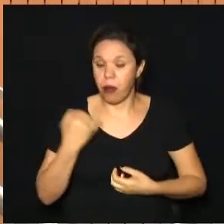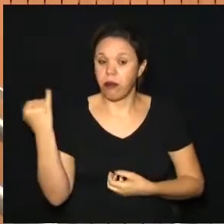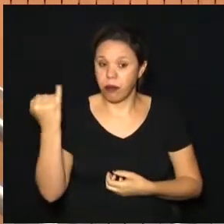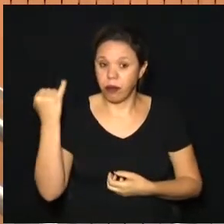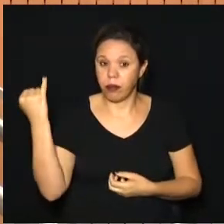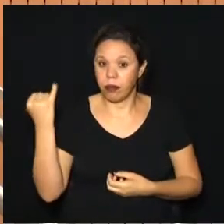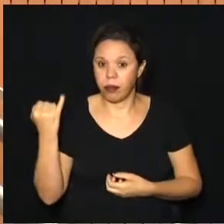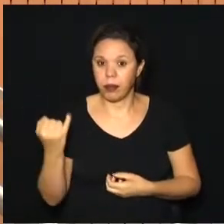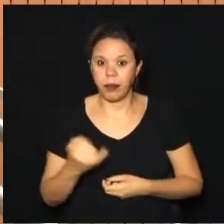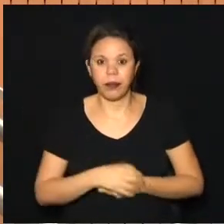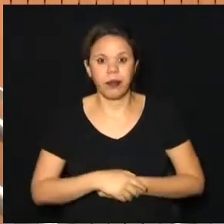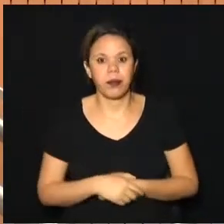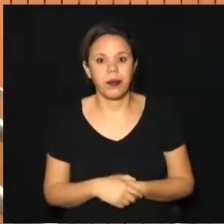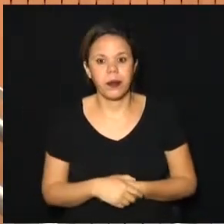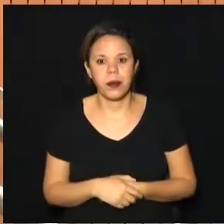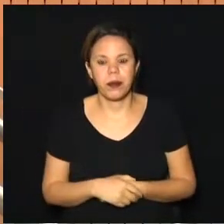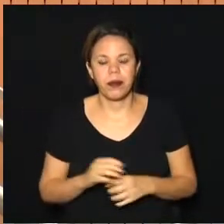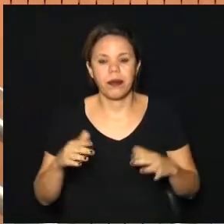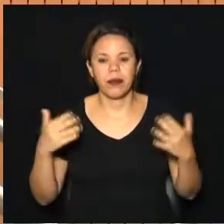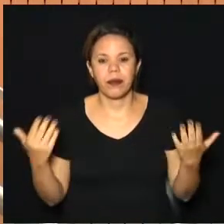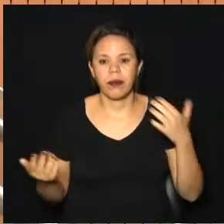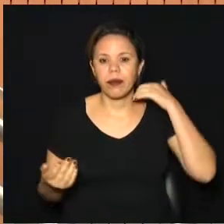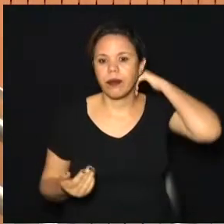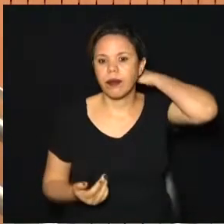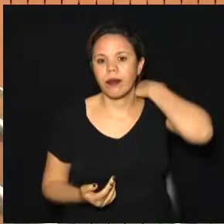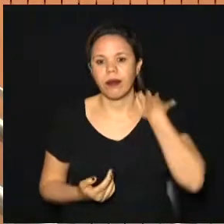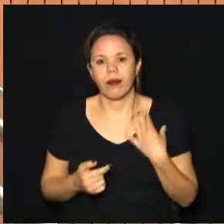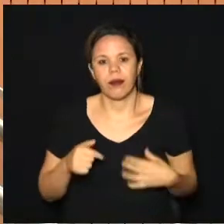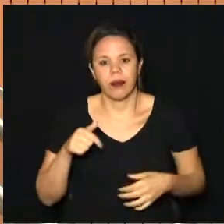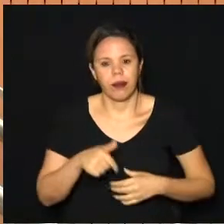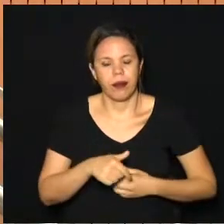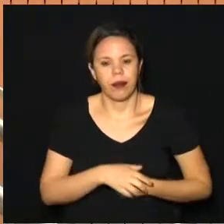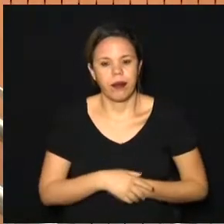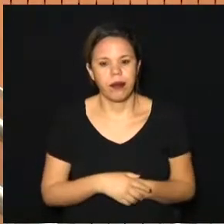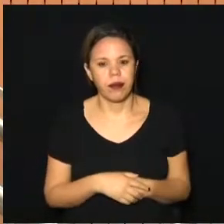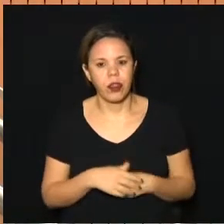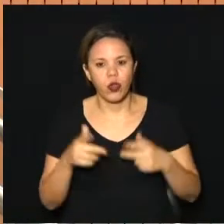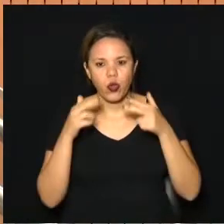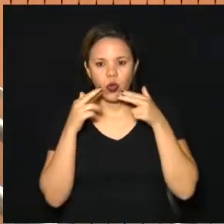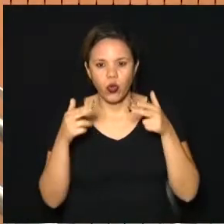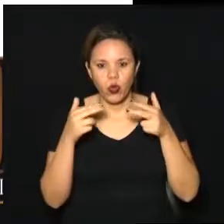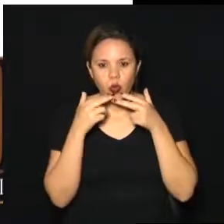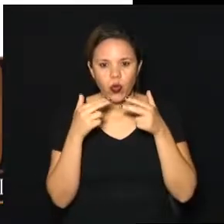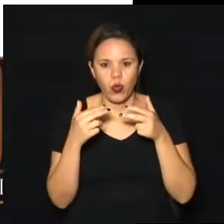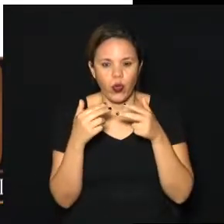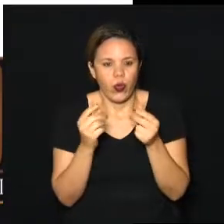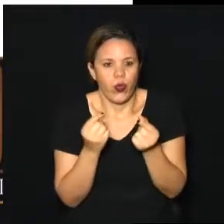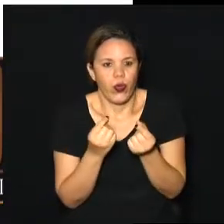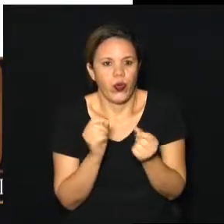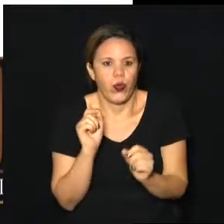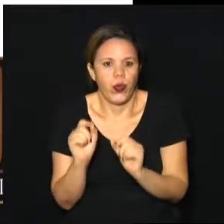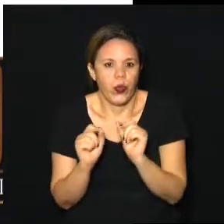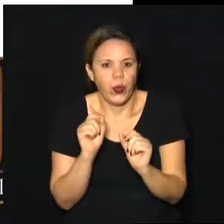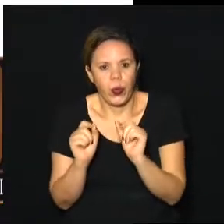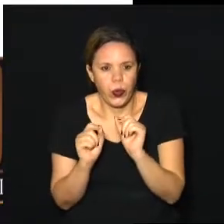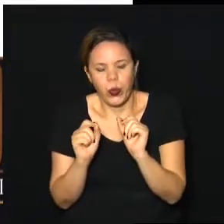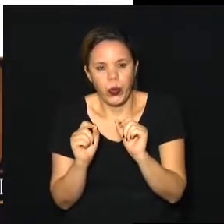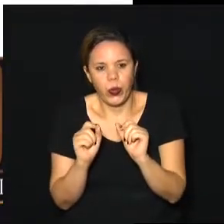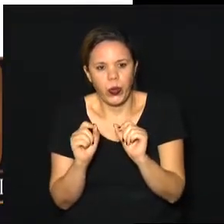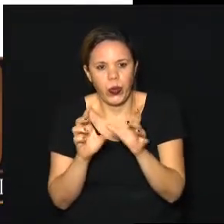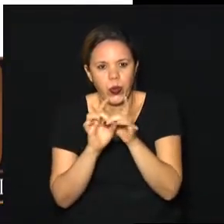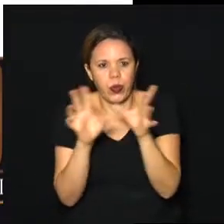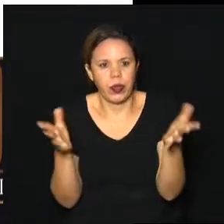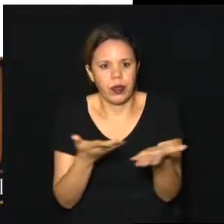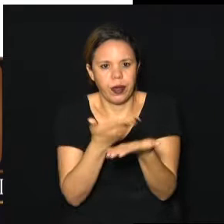relevantes. Muito bem, quais são então essas novidades que eu tomei a liberdade de trazer